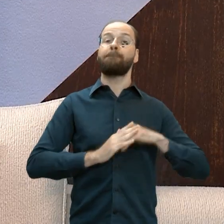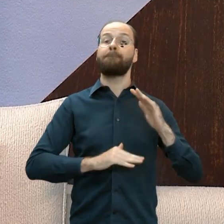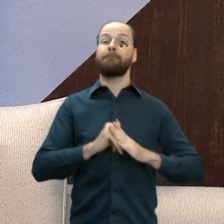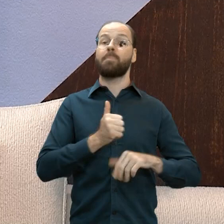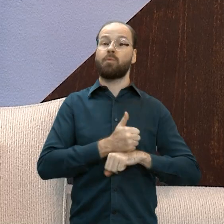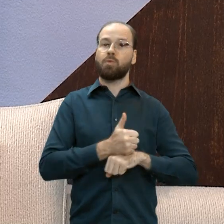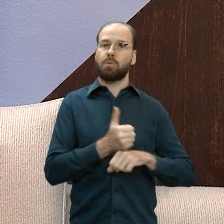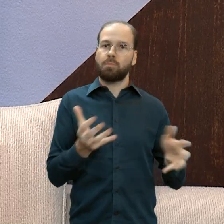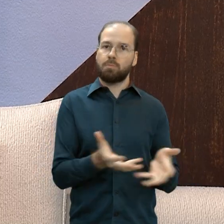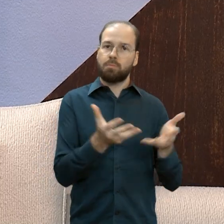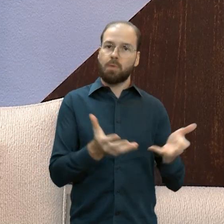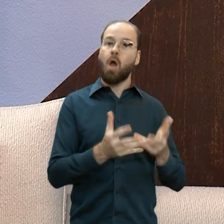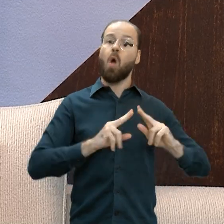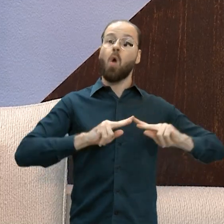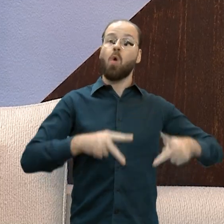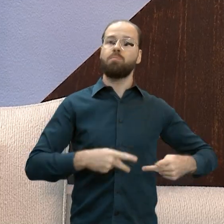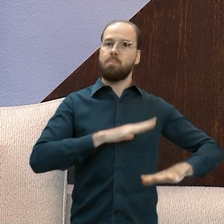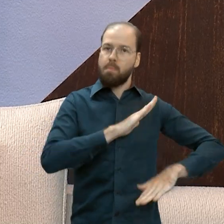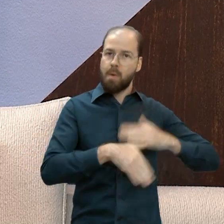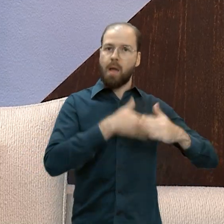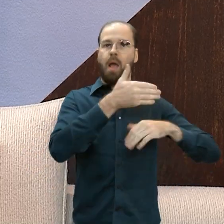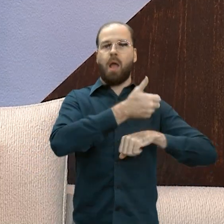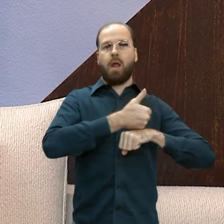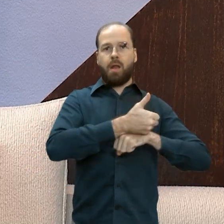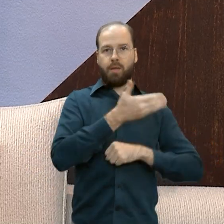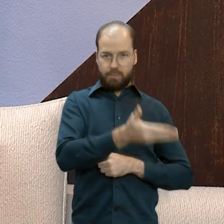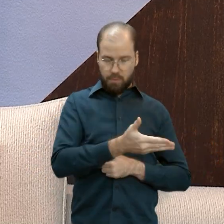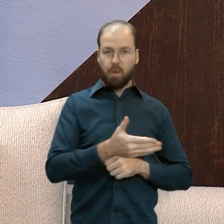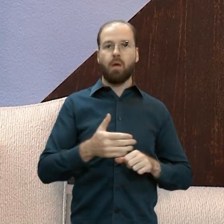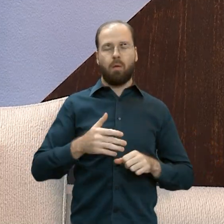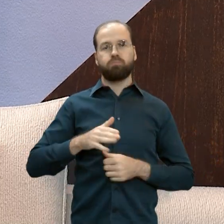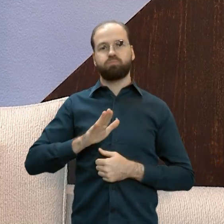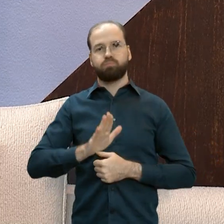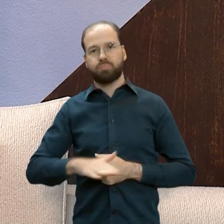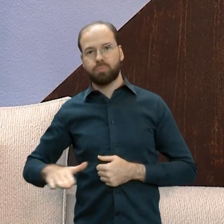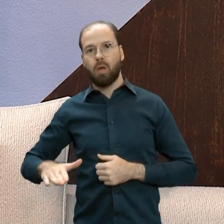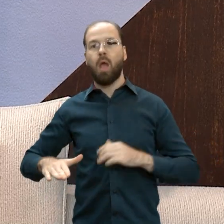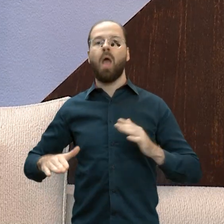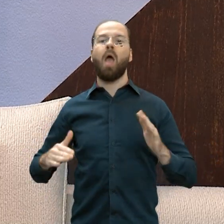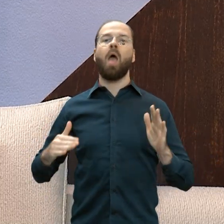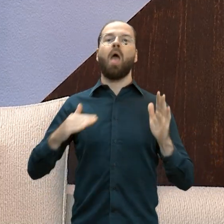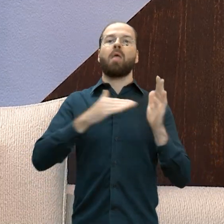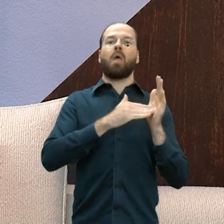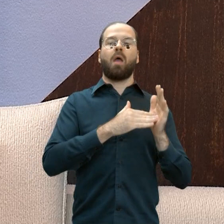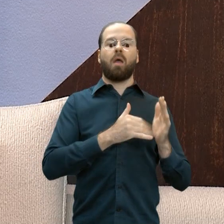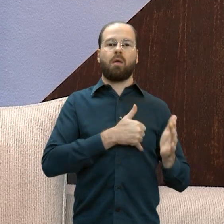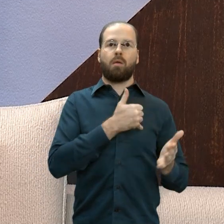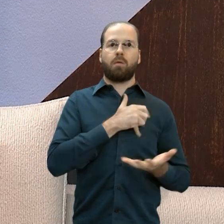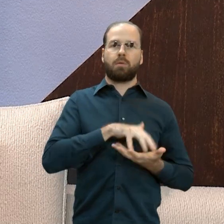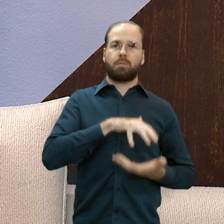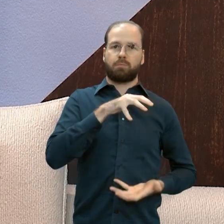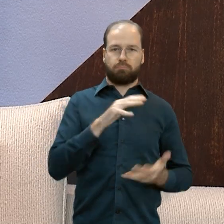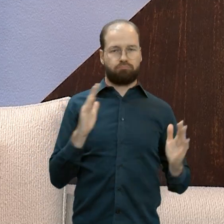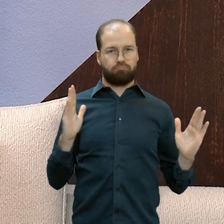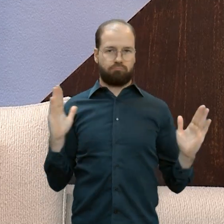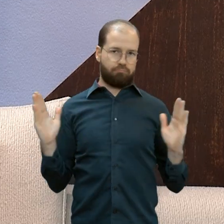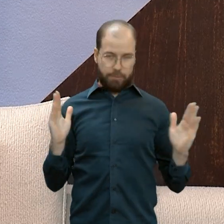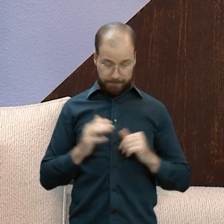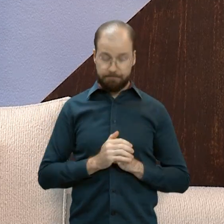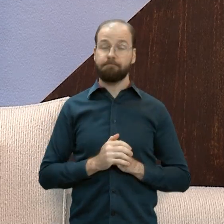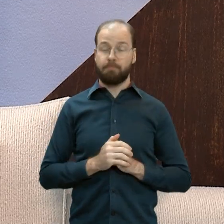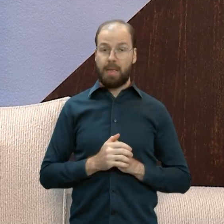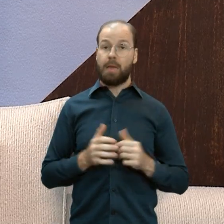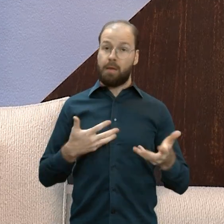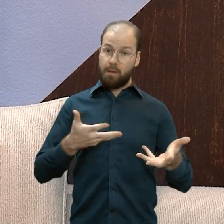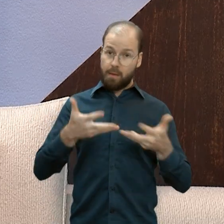modo geral, envolve as questões, né, desde a infância até a velhice. E eu queria